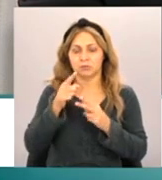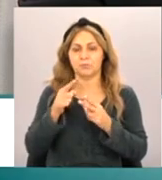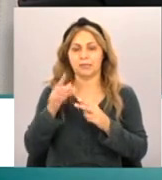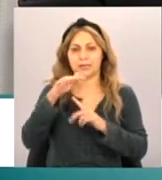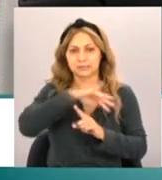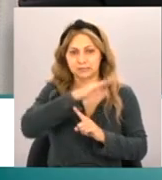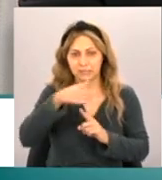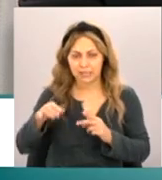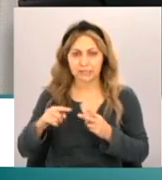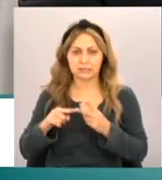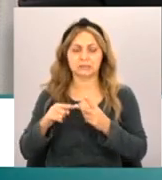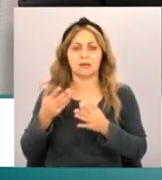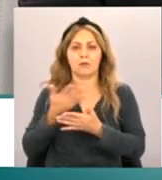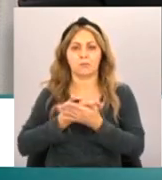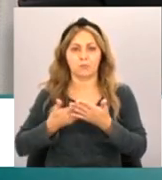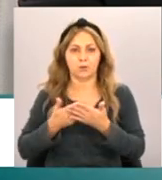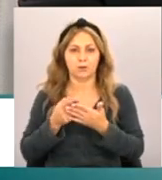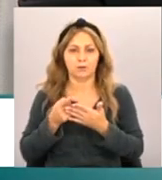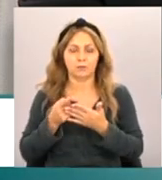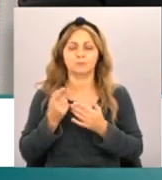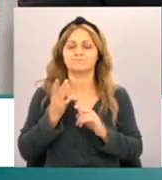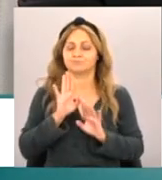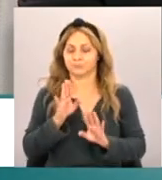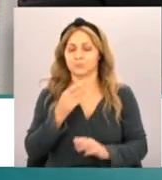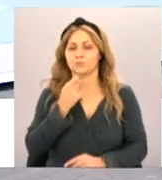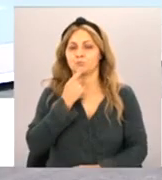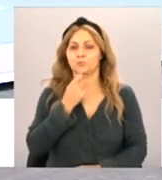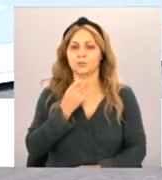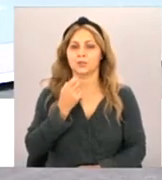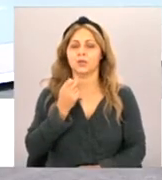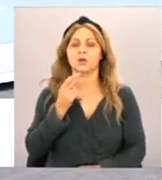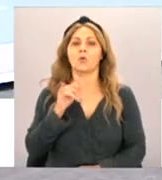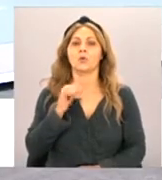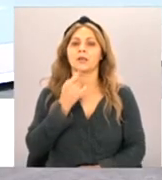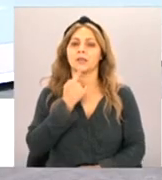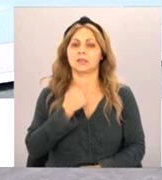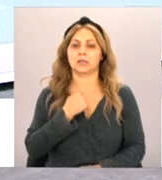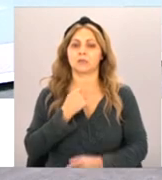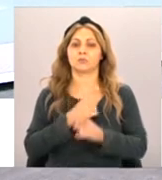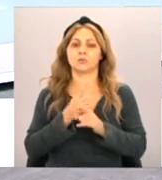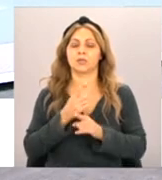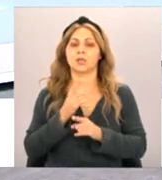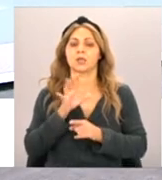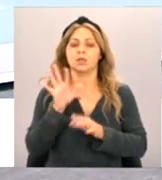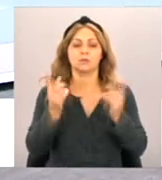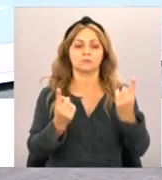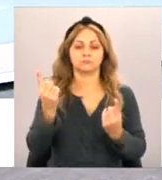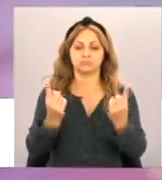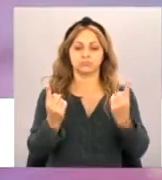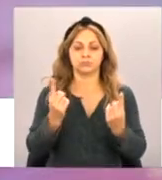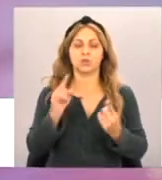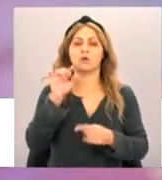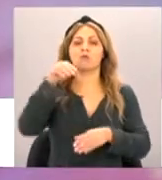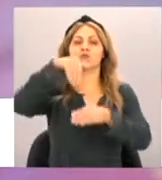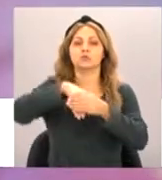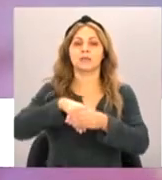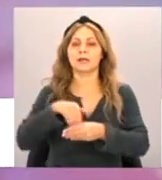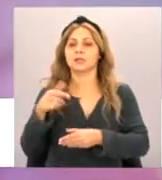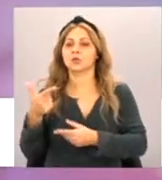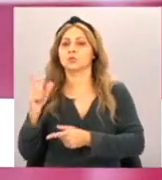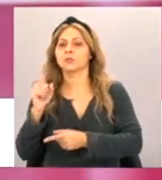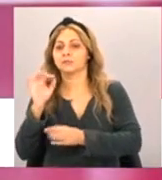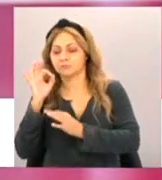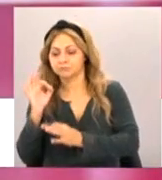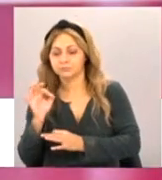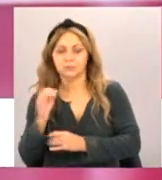no programa de investimentos em portos devem votar no livre e não devem votar no bloco de esquerda porque estão a disputar no fundo do mesmo eleitorado e